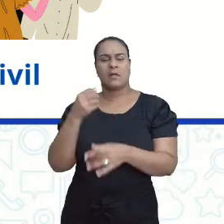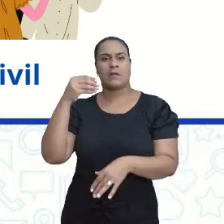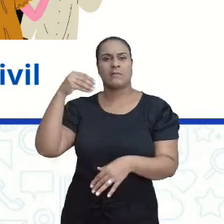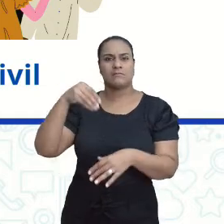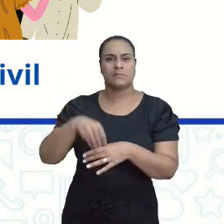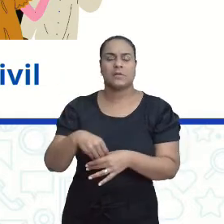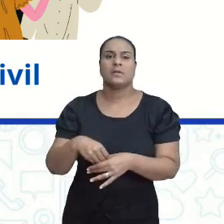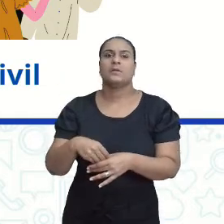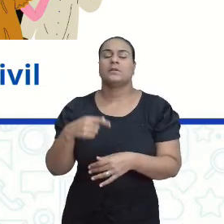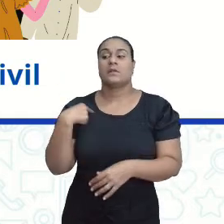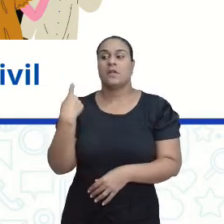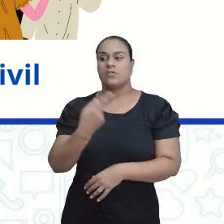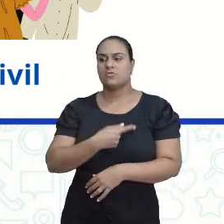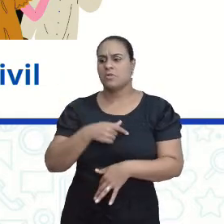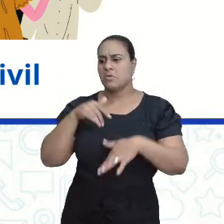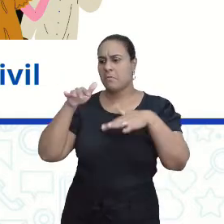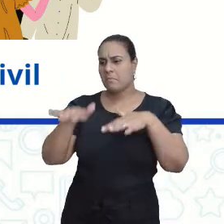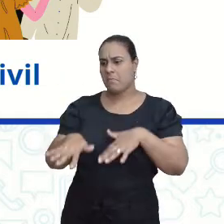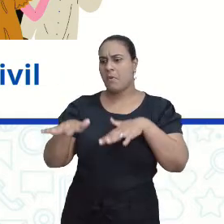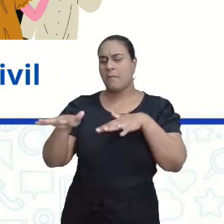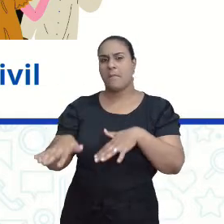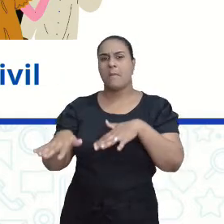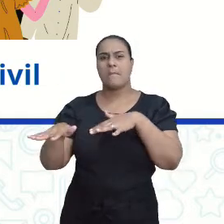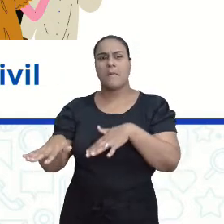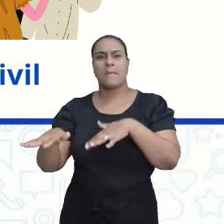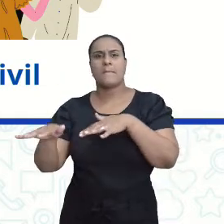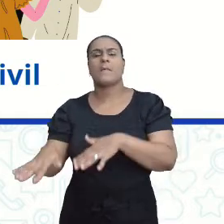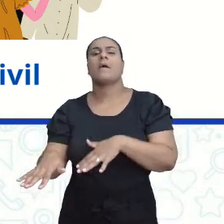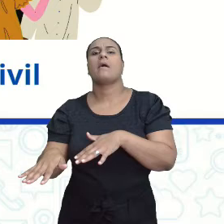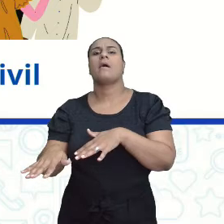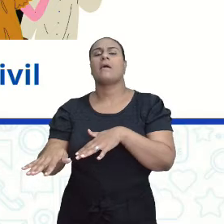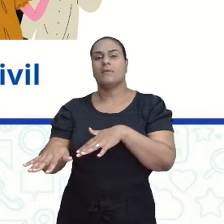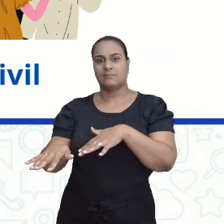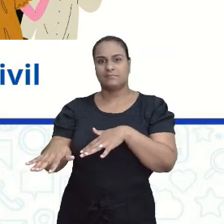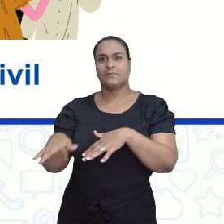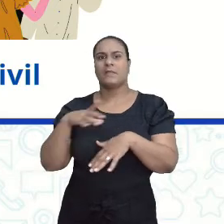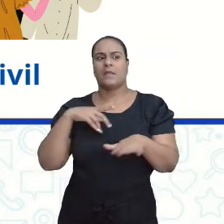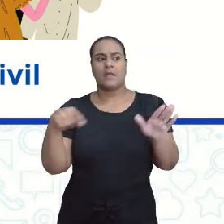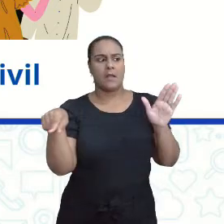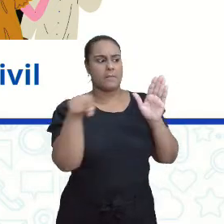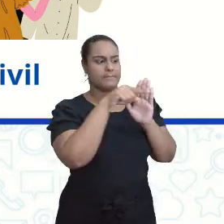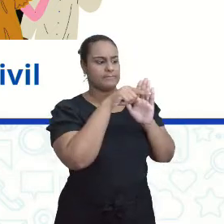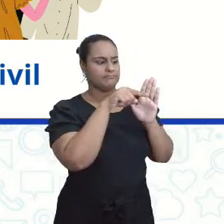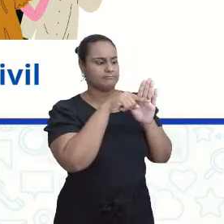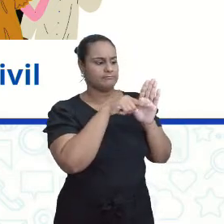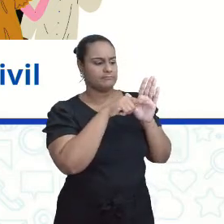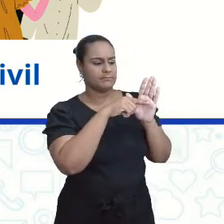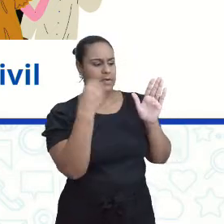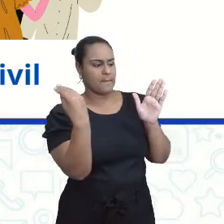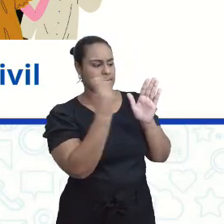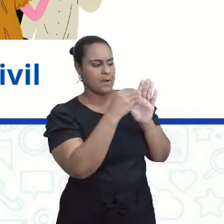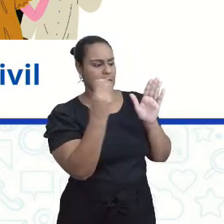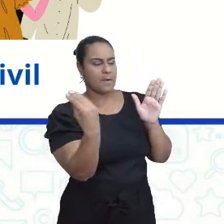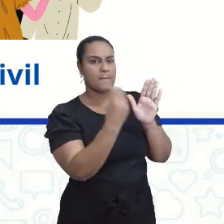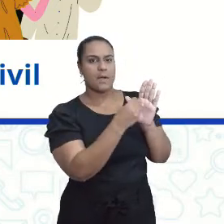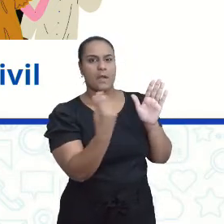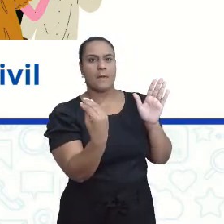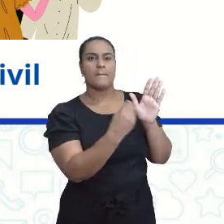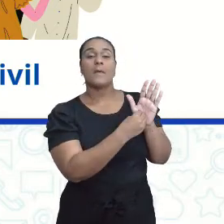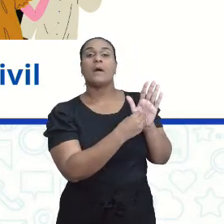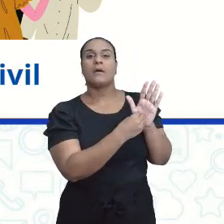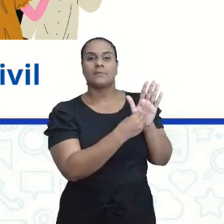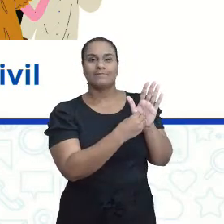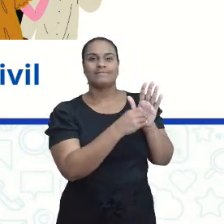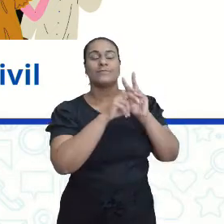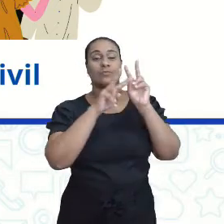gente também se mobilize, que a gente também coloque isso como pauta para que questões indígenas possam ter